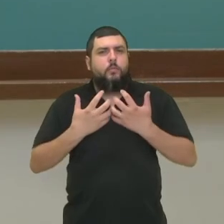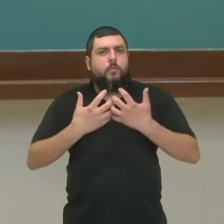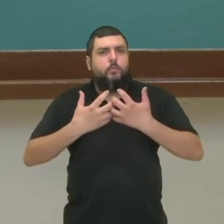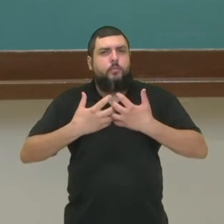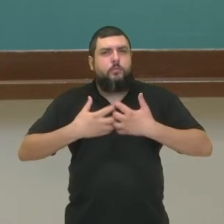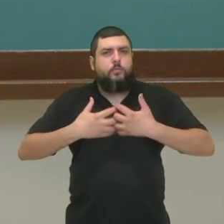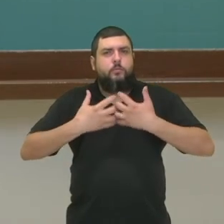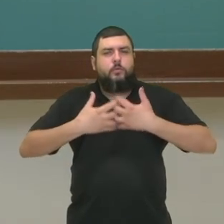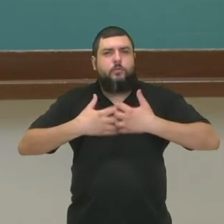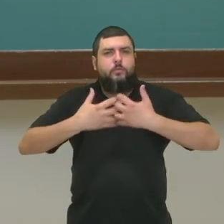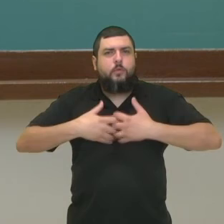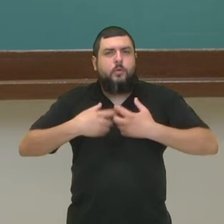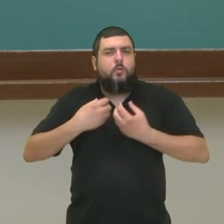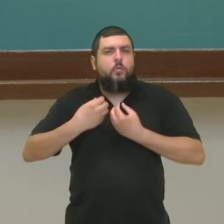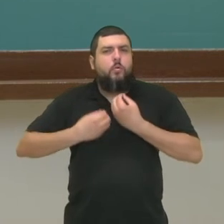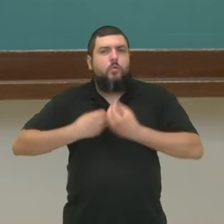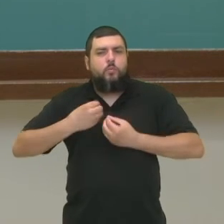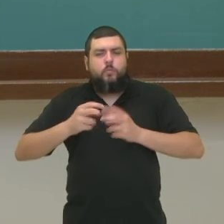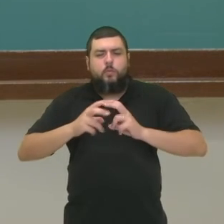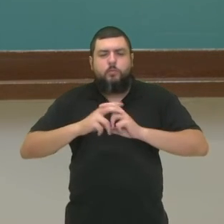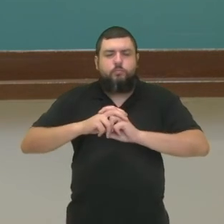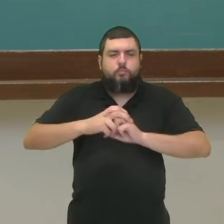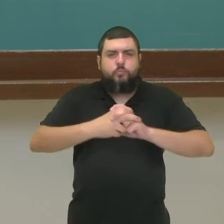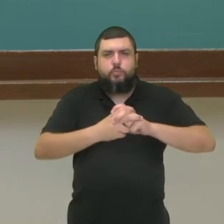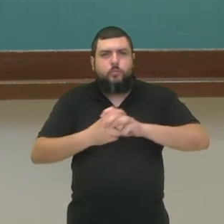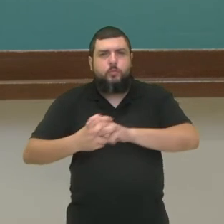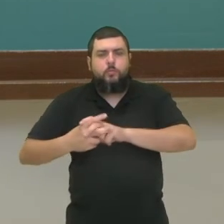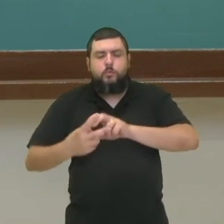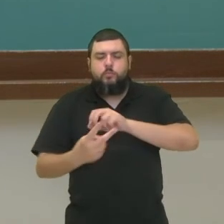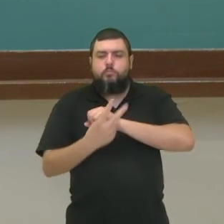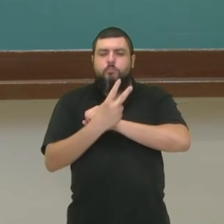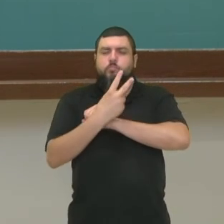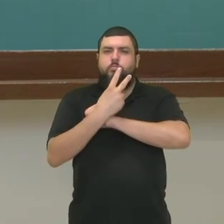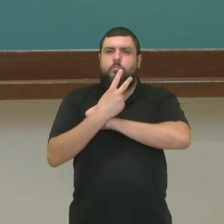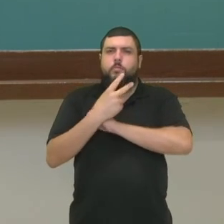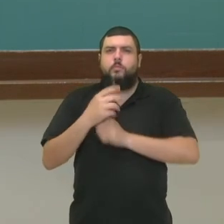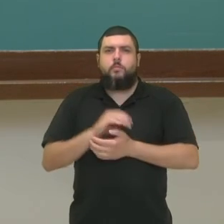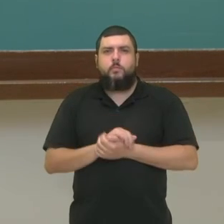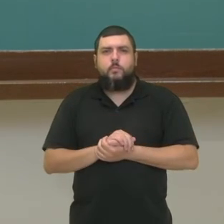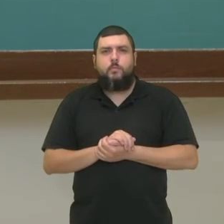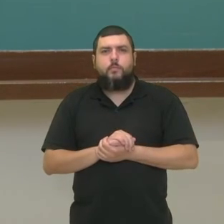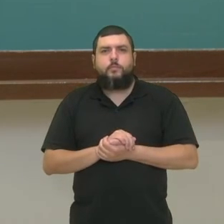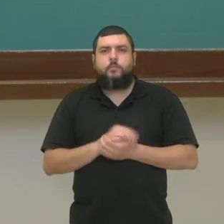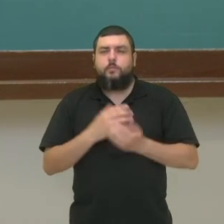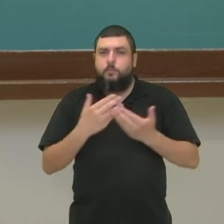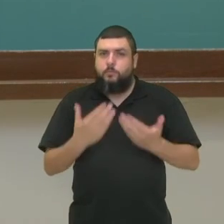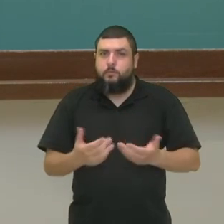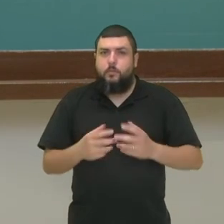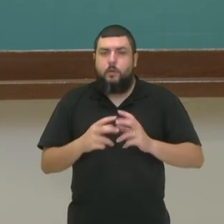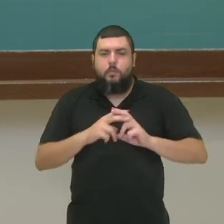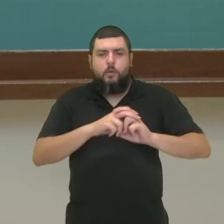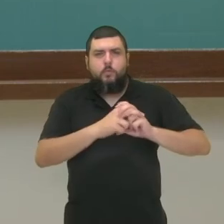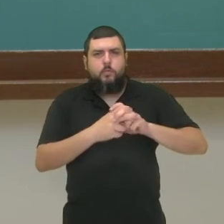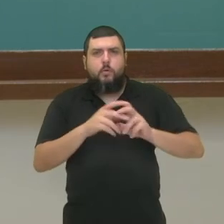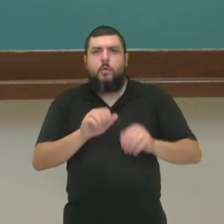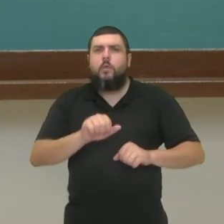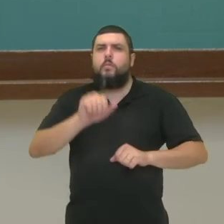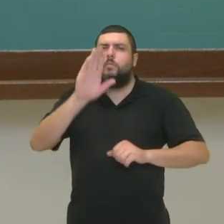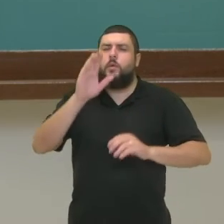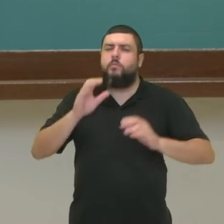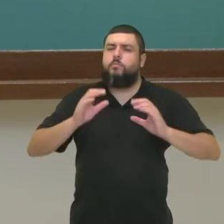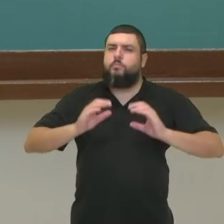serem resgatados através dessas lutas. Então, que essas lutas deveriam pregar muito mais disciplina,